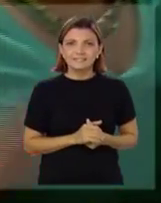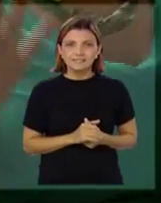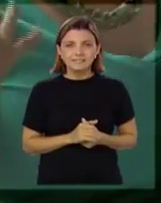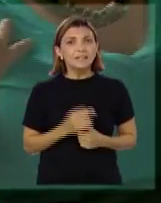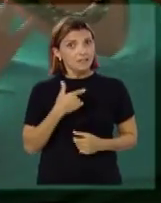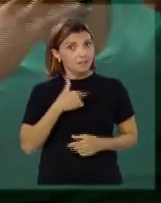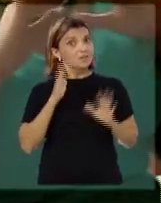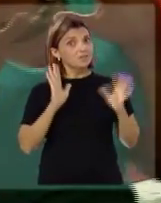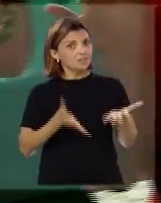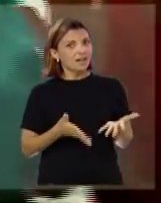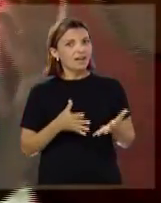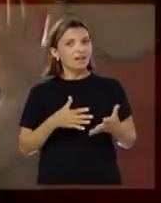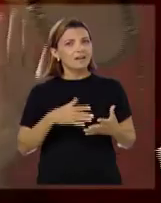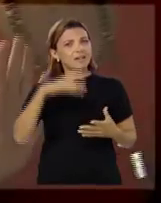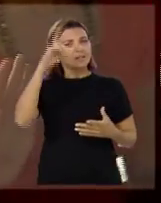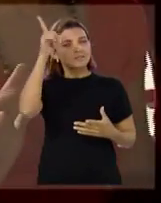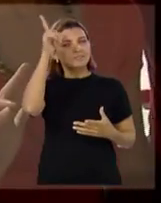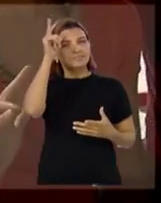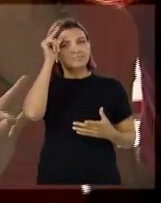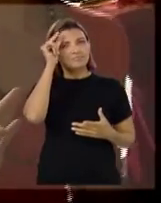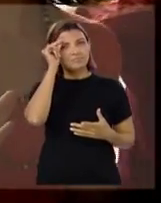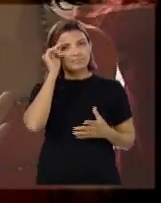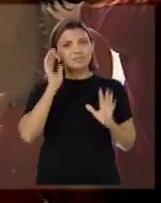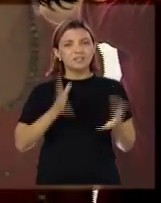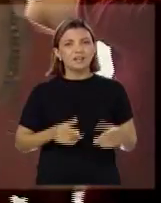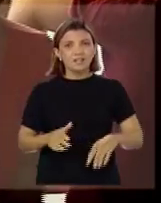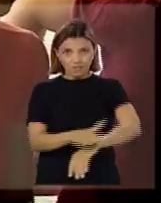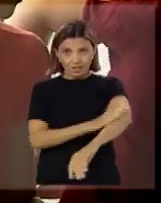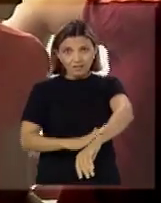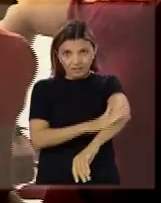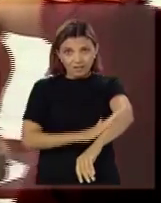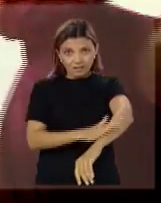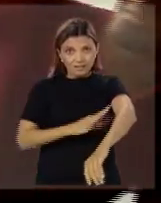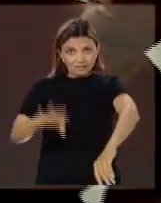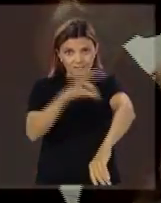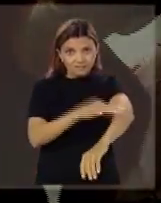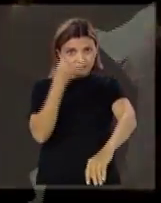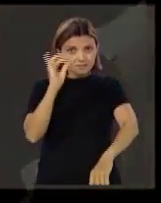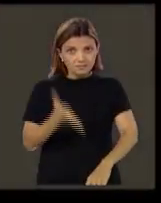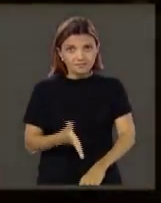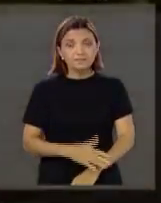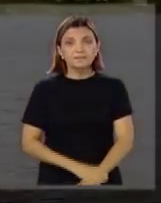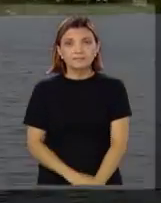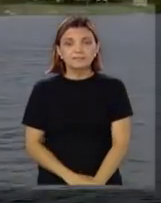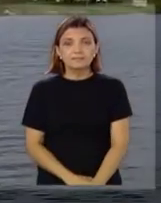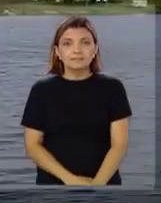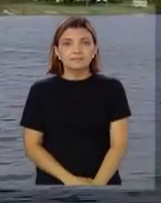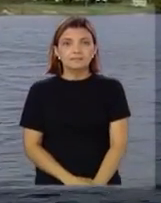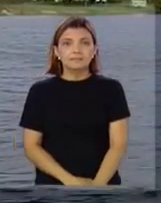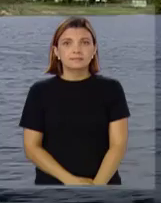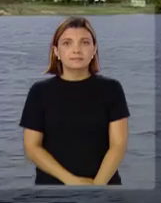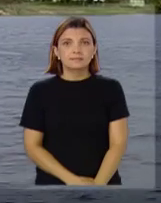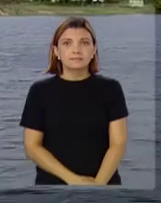Sossega mesmo. Eu, particularmente, já estou mais sossegada. Já passou repelente, já tá tudo